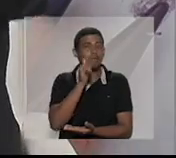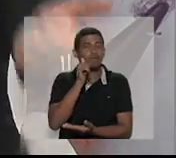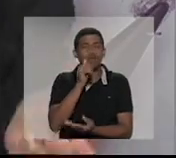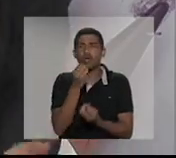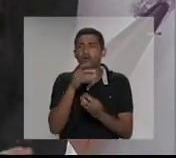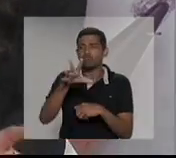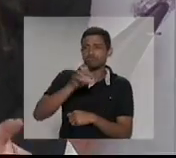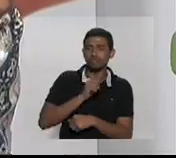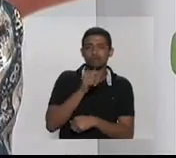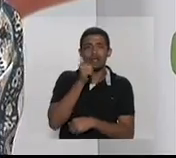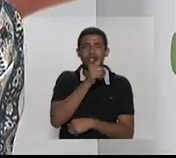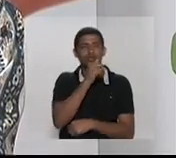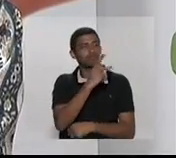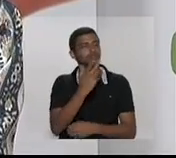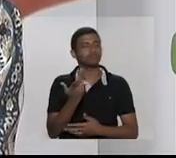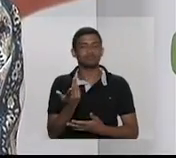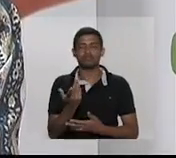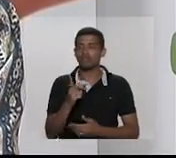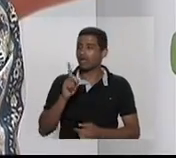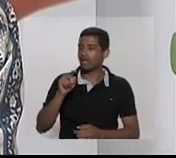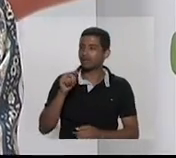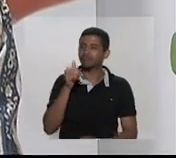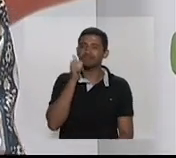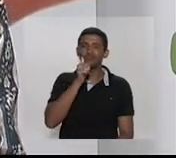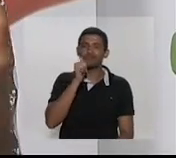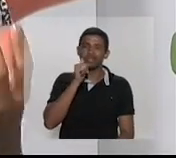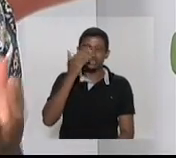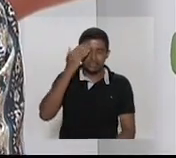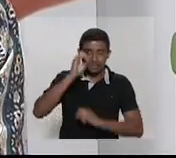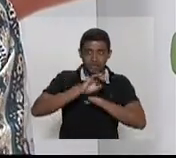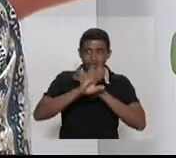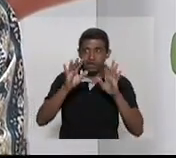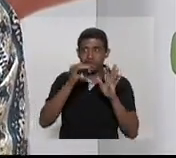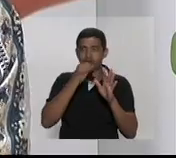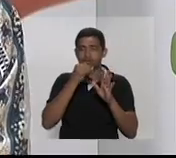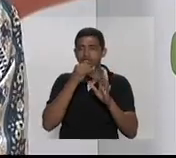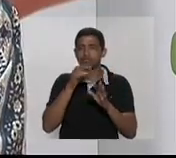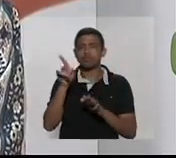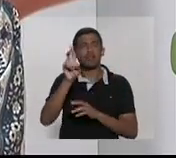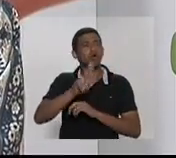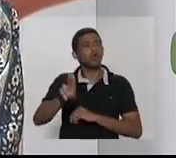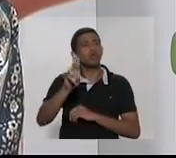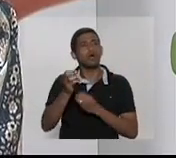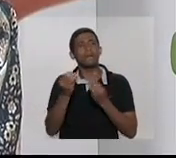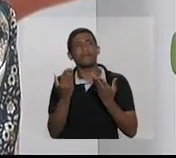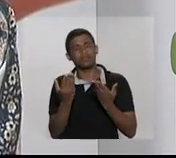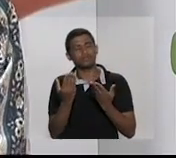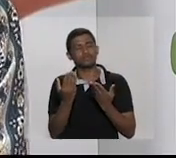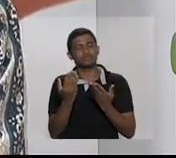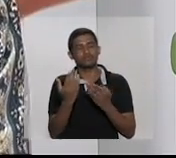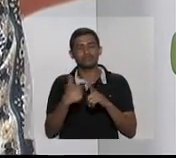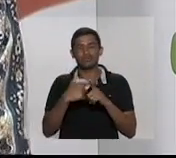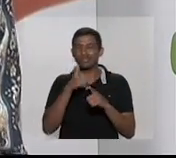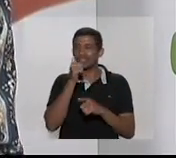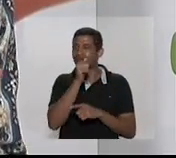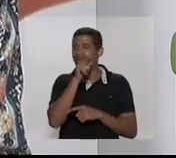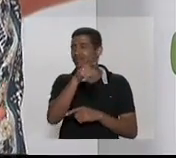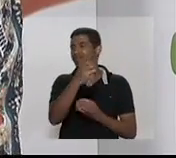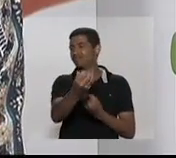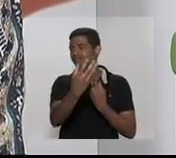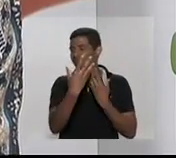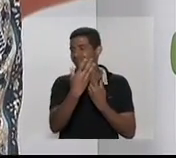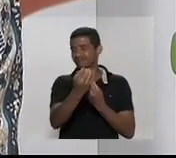que é a sua mãe. Eu acho que a mulher, quando entende, né, a sua função social, ela pode, porque a